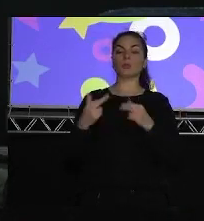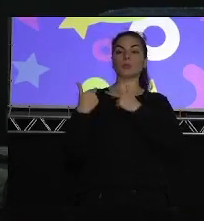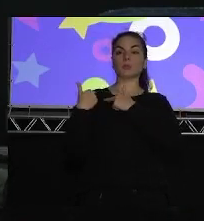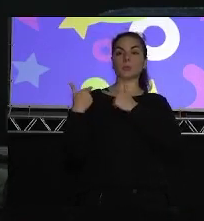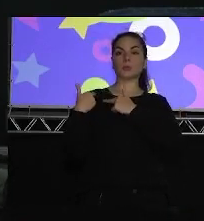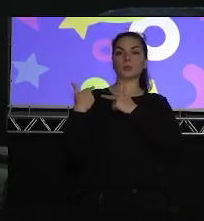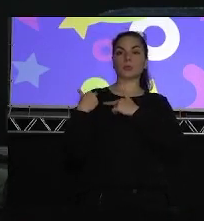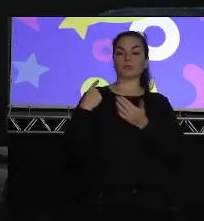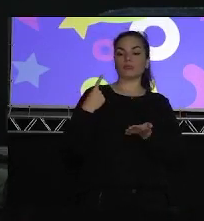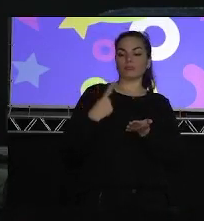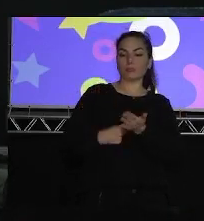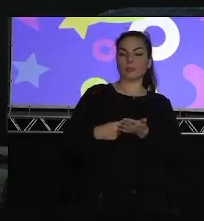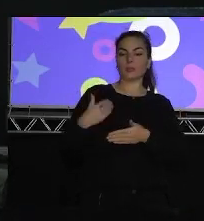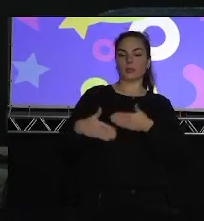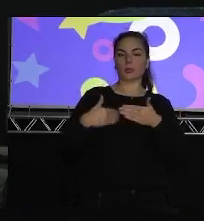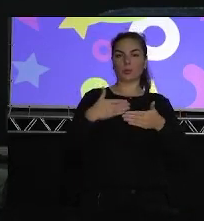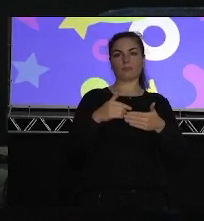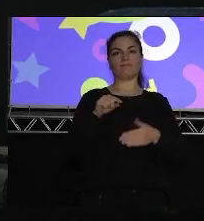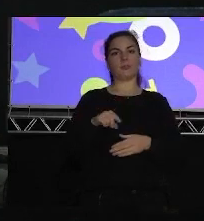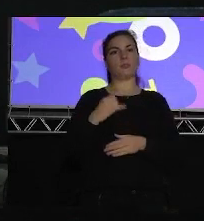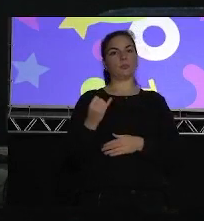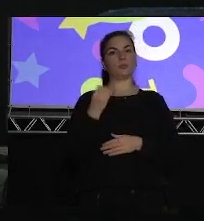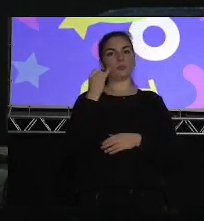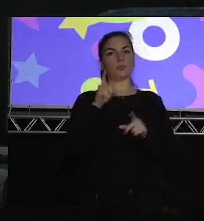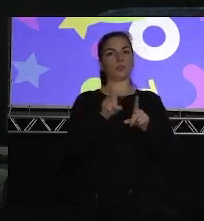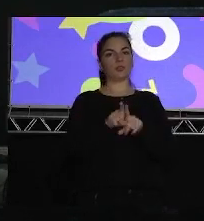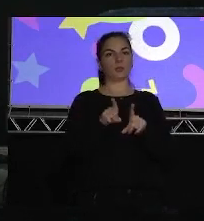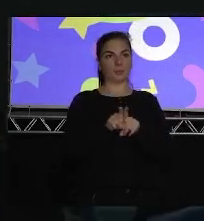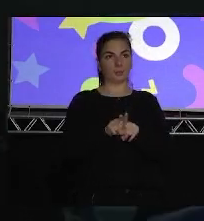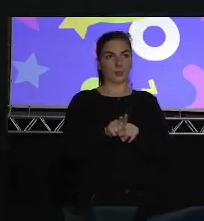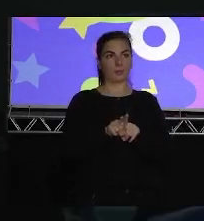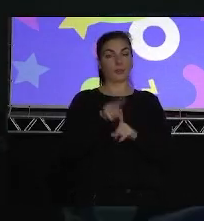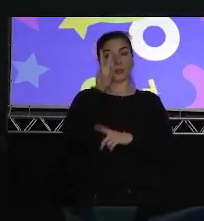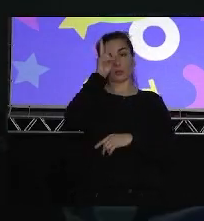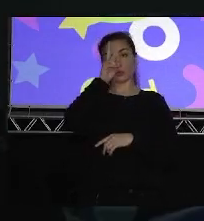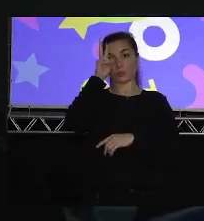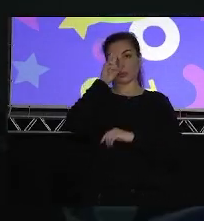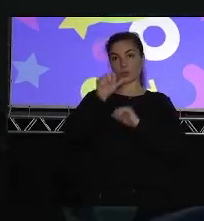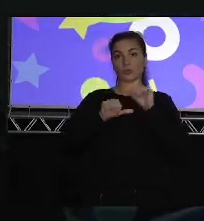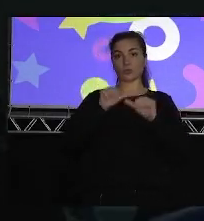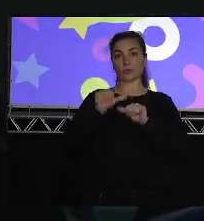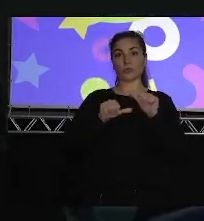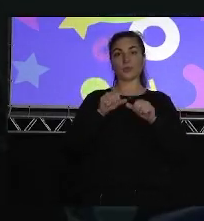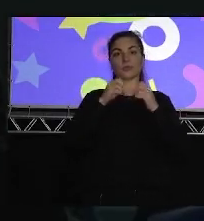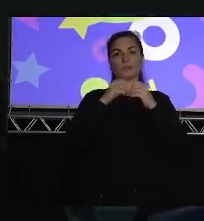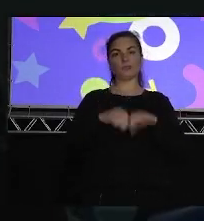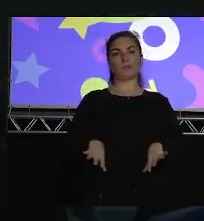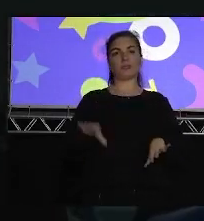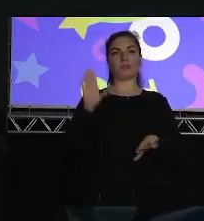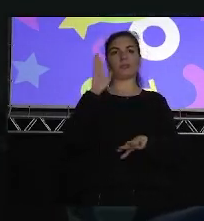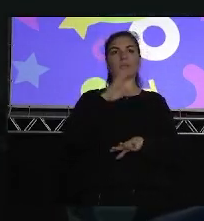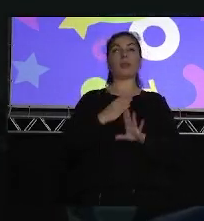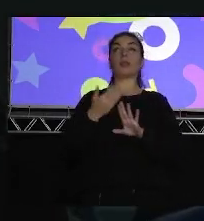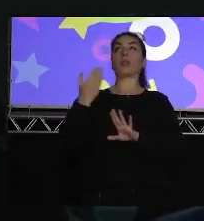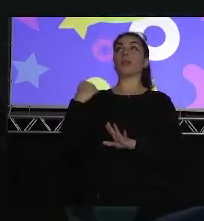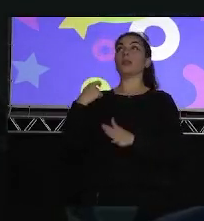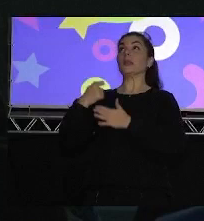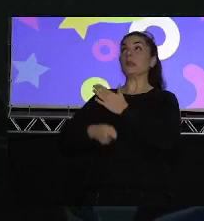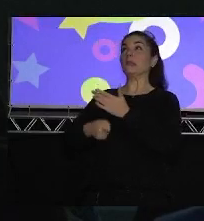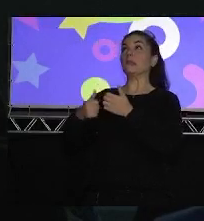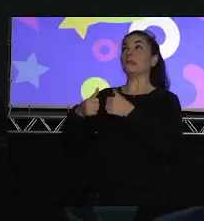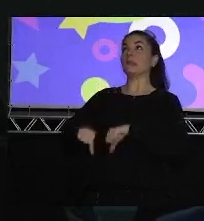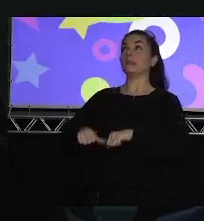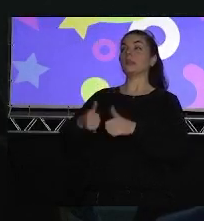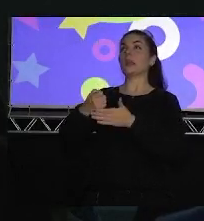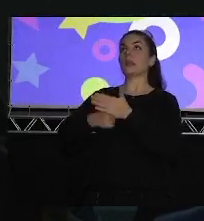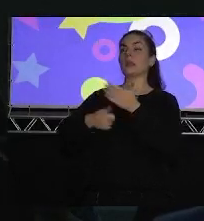ao longo do processo, uma coisa muito importante também, histórico de mudança mal sucedida. Quando a empresa tentou várias vezes fazer muitas